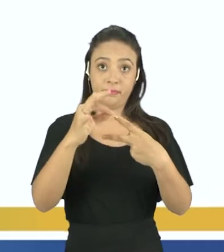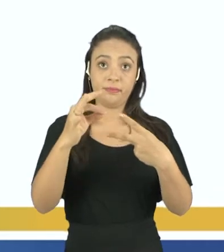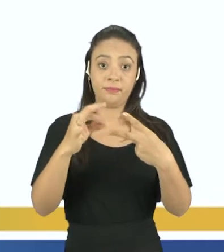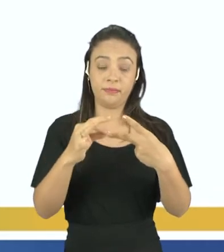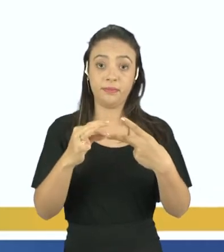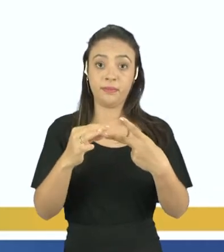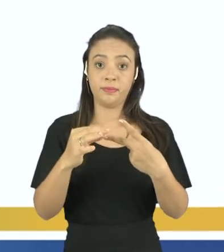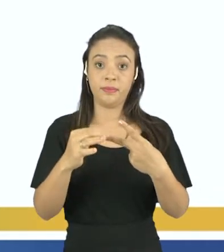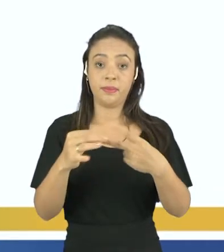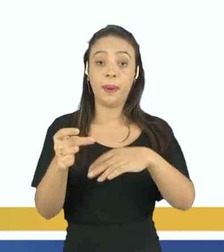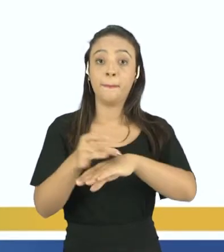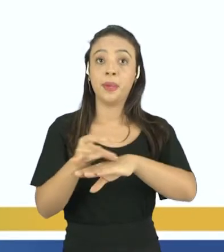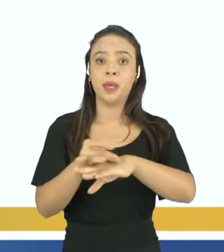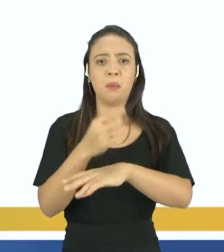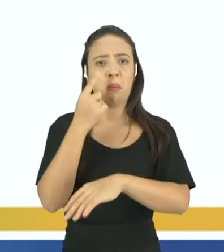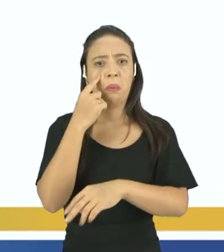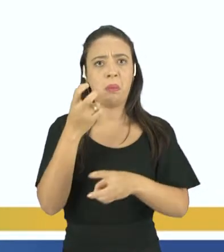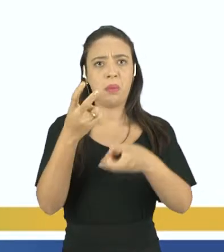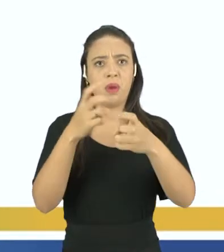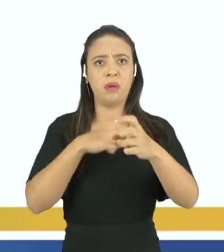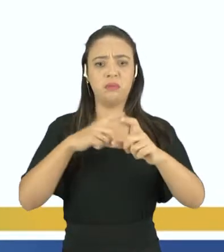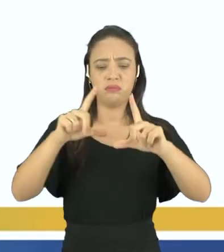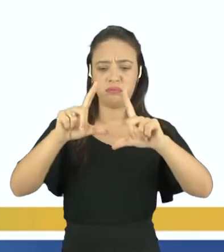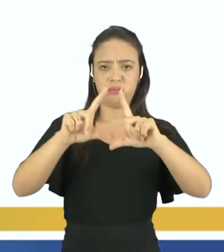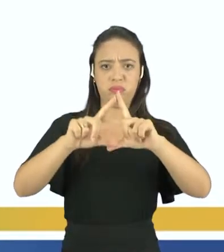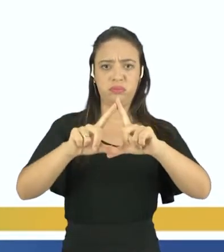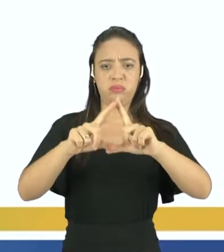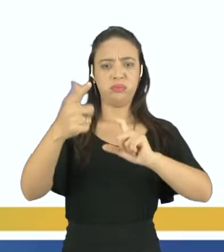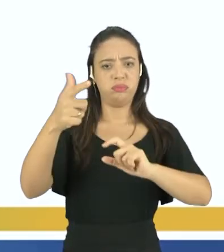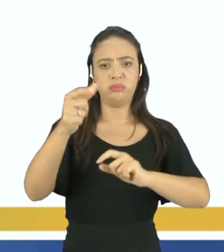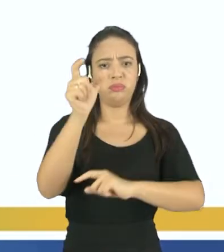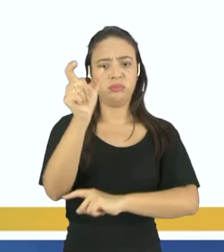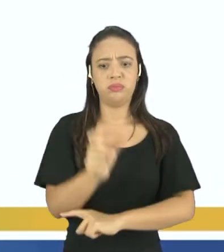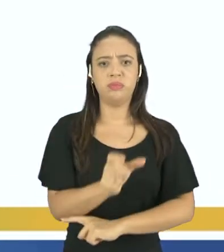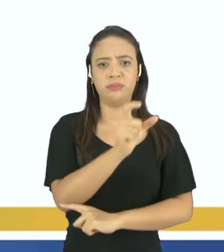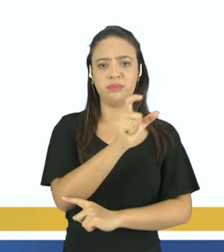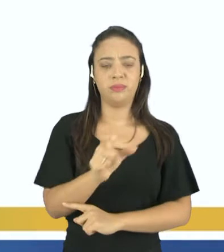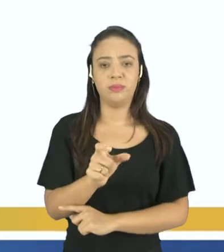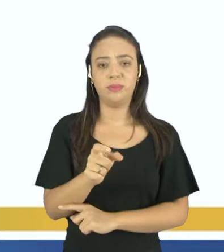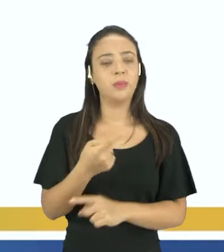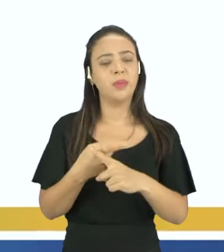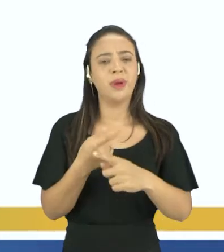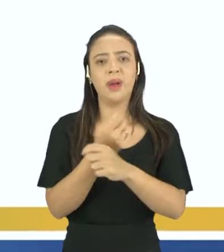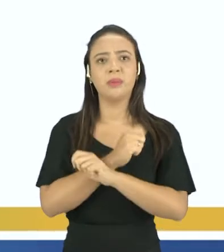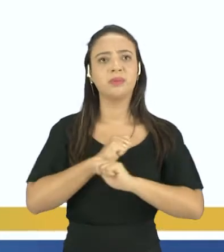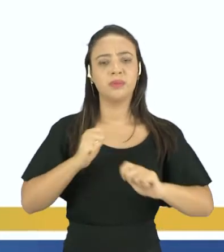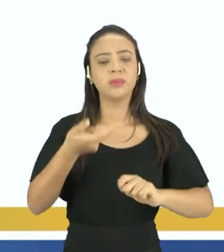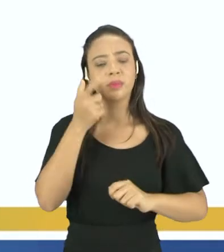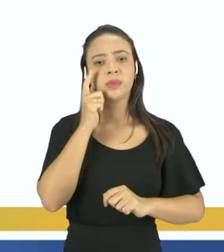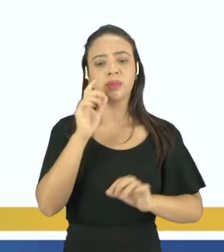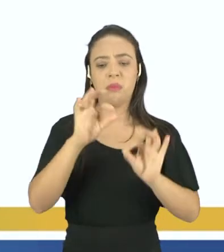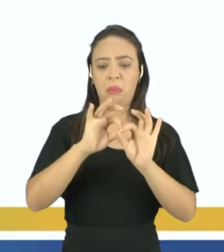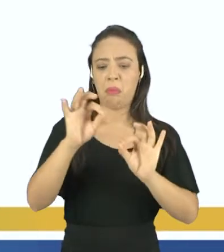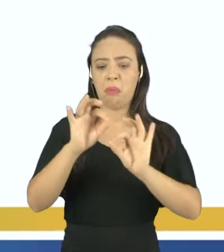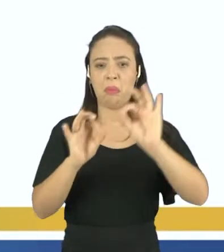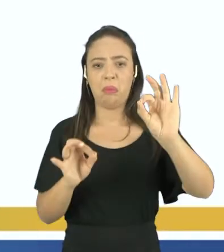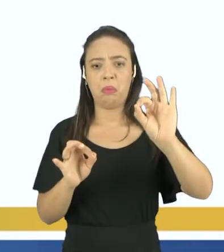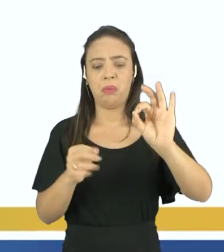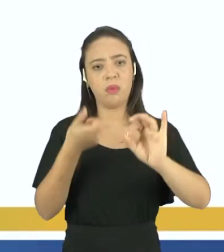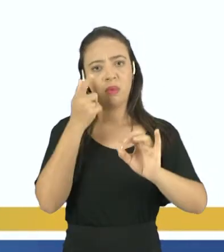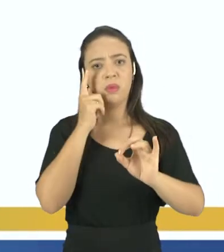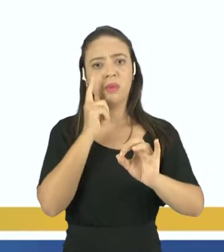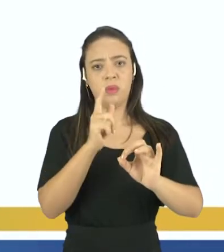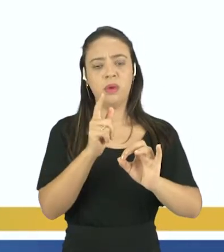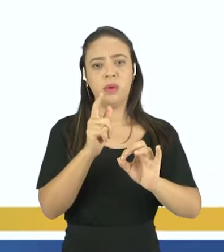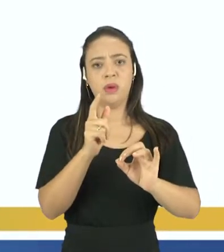preto tão vendo aí Observe que o triângulo não tem diagonal né porque não tem como a gente traçar em um segmento de reta que vai de um vértice